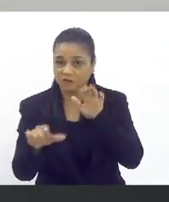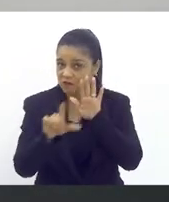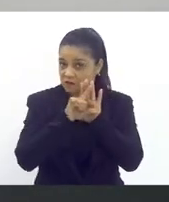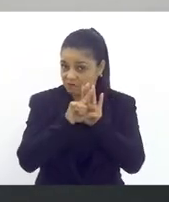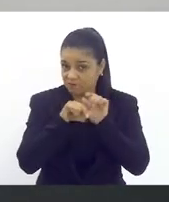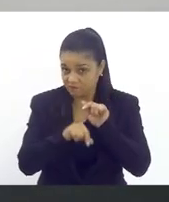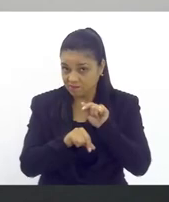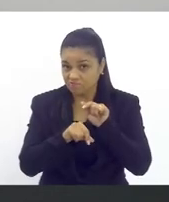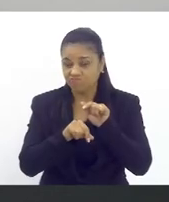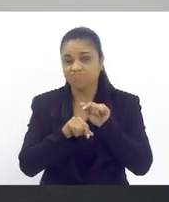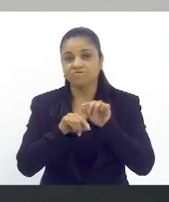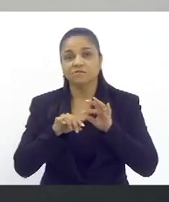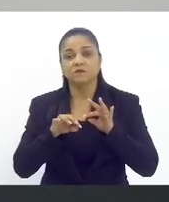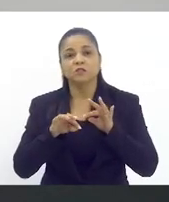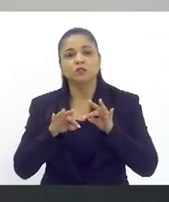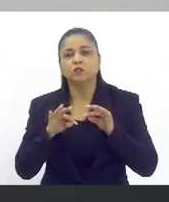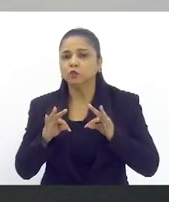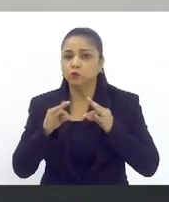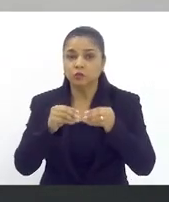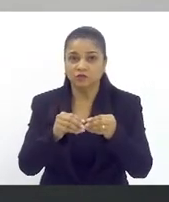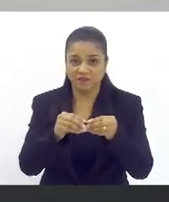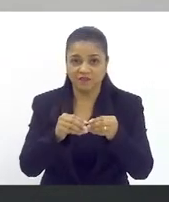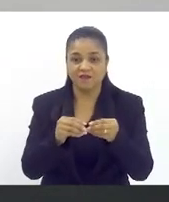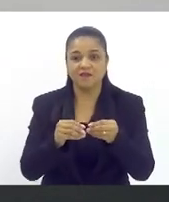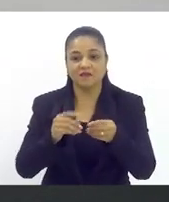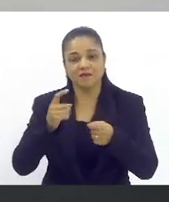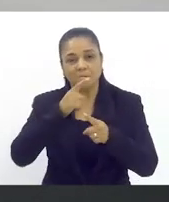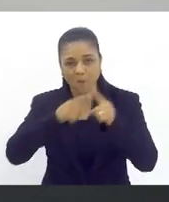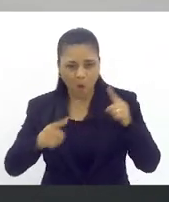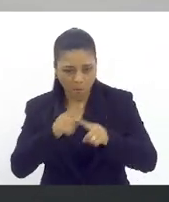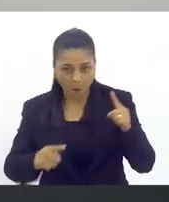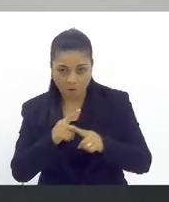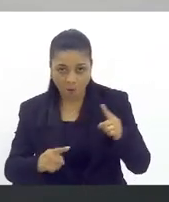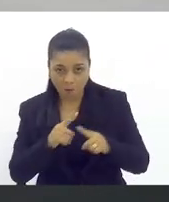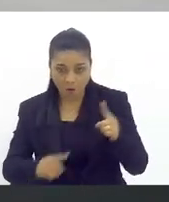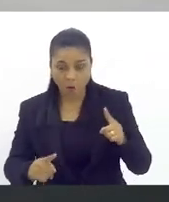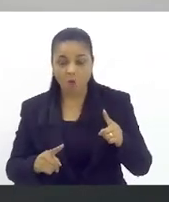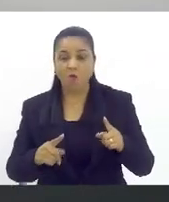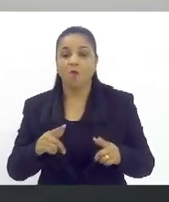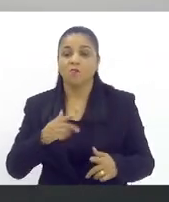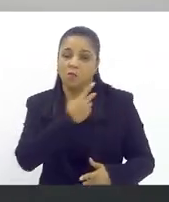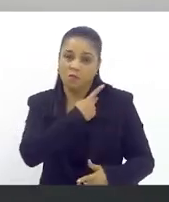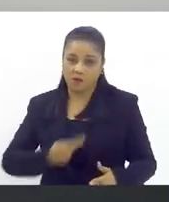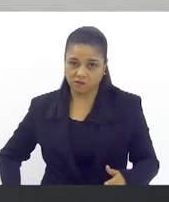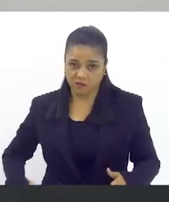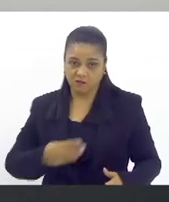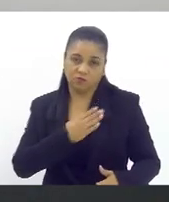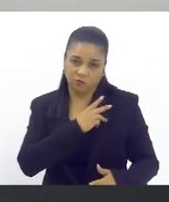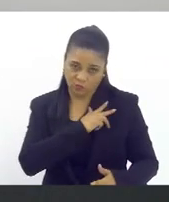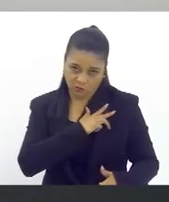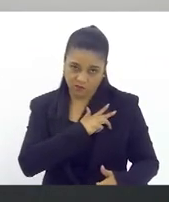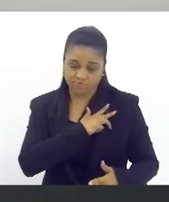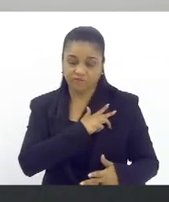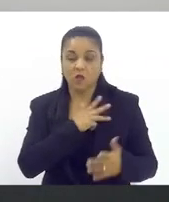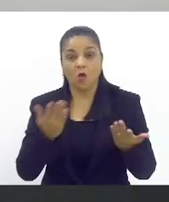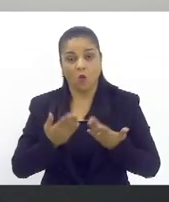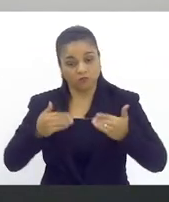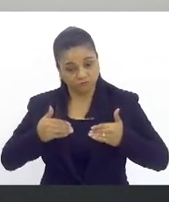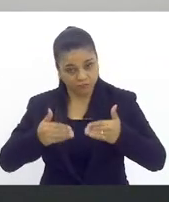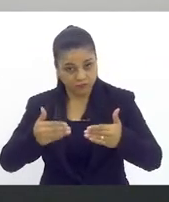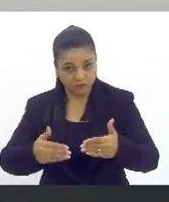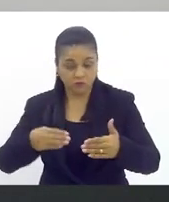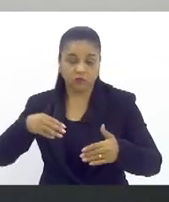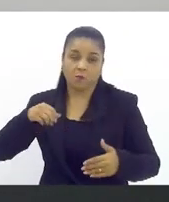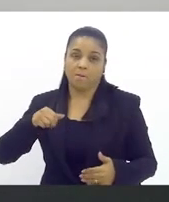todas elas serão vetadas pelo presidente Lula me falado hoje de manhã pelo Ministro Padilha e pela ministra